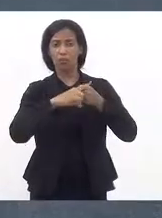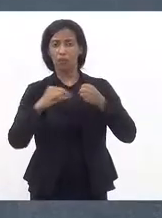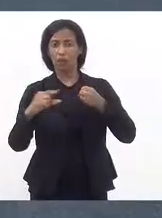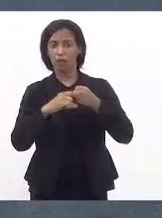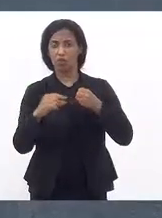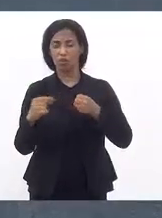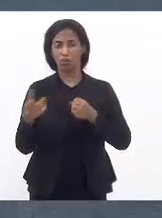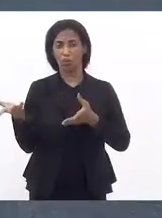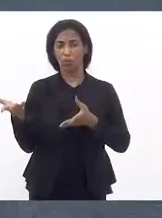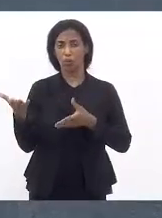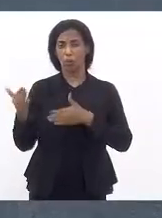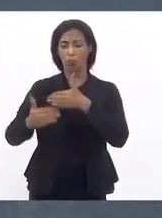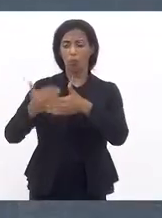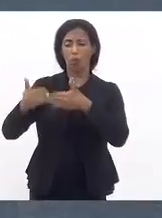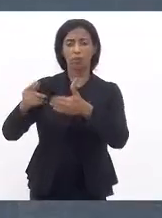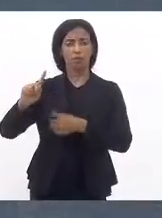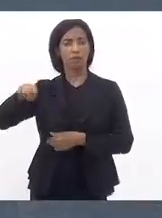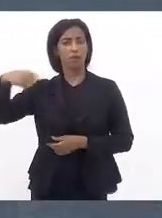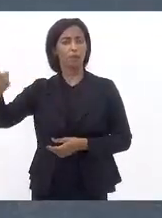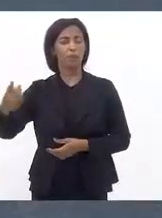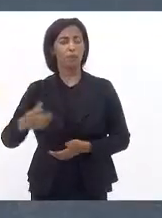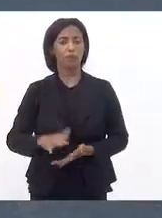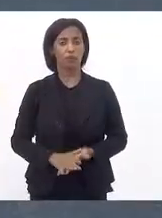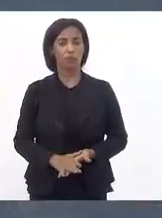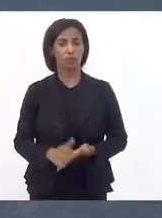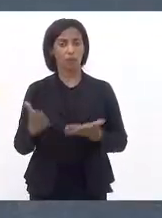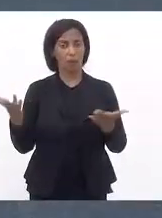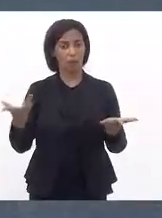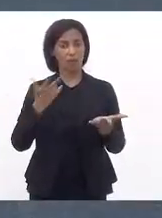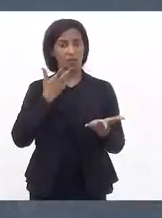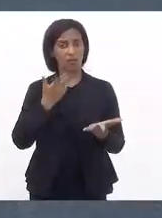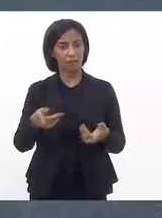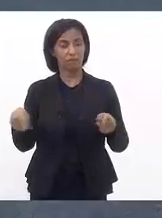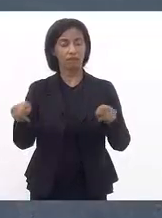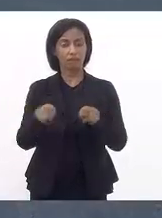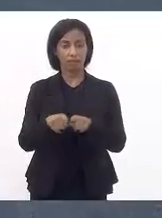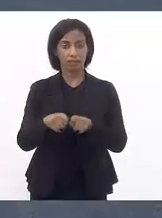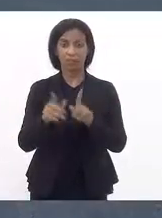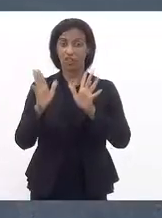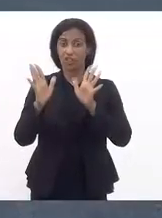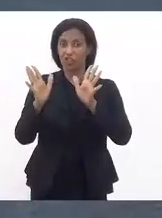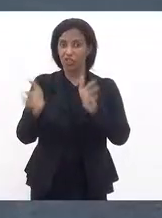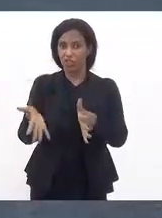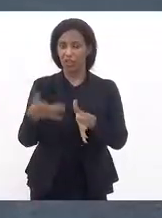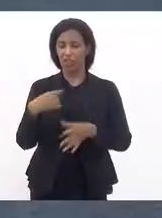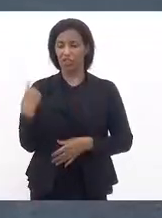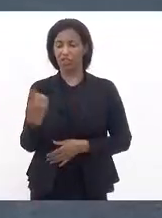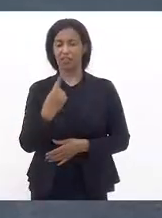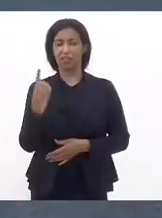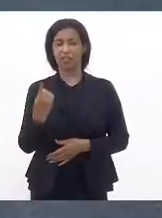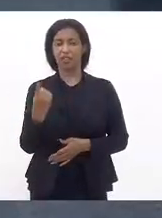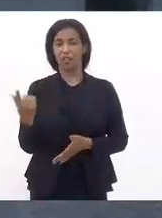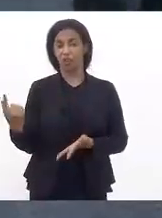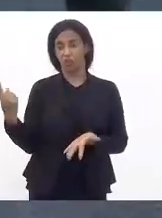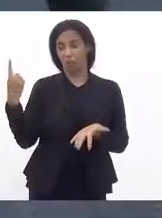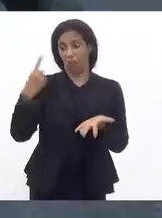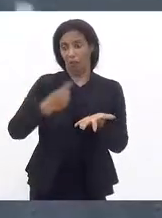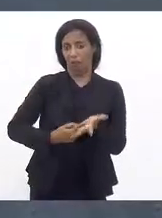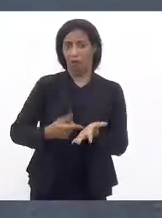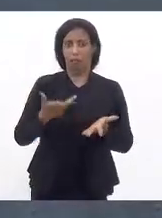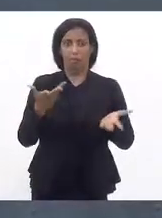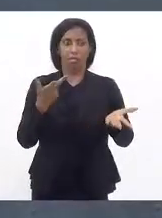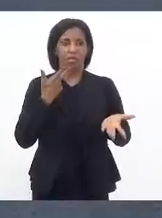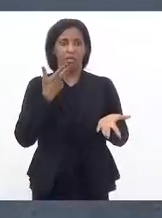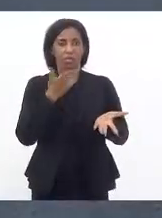o processo e depois então há que se falar também já que nós somos tachados aqui